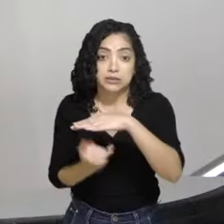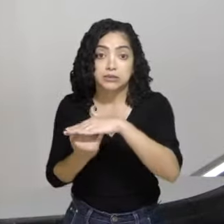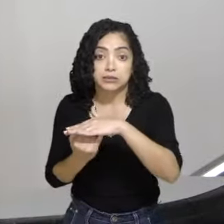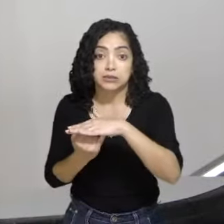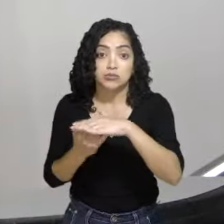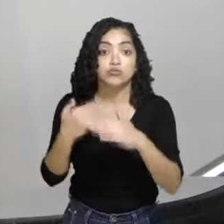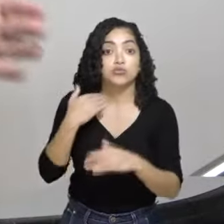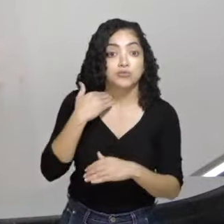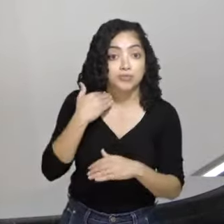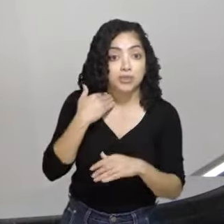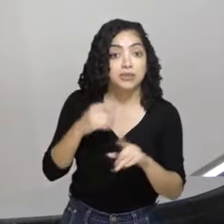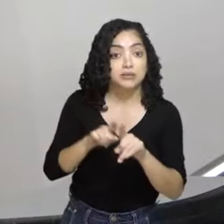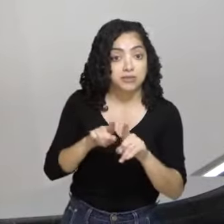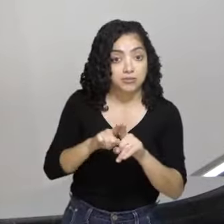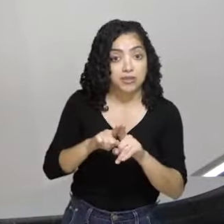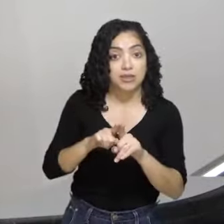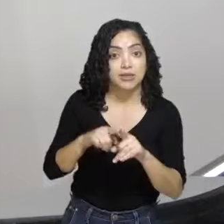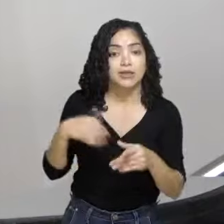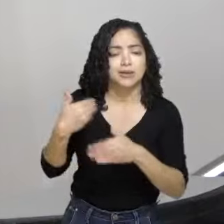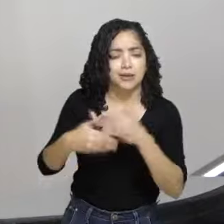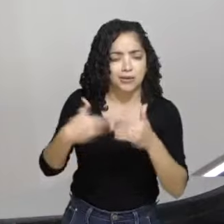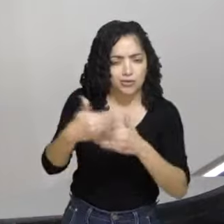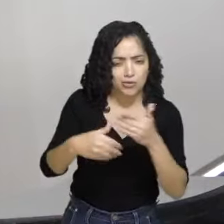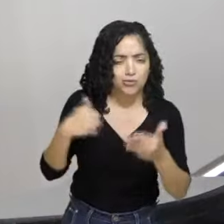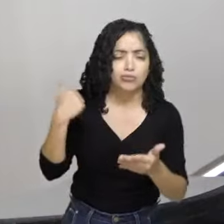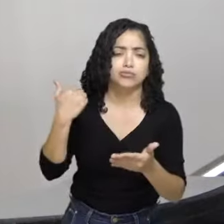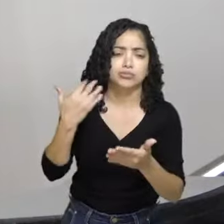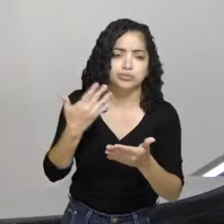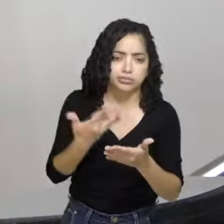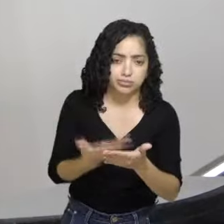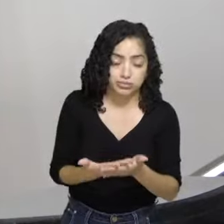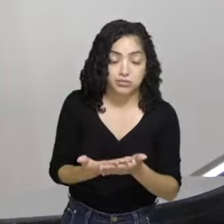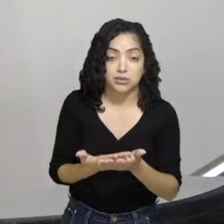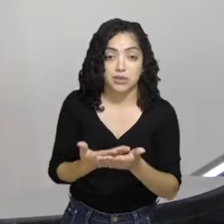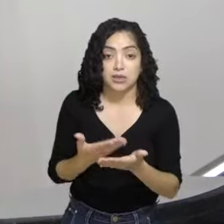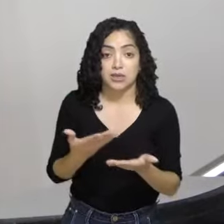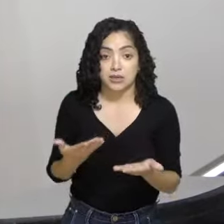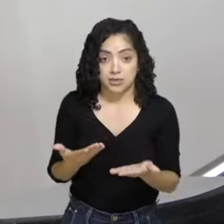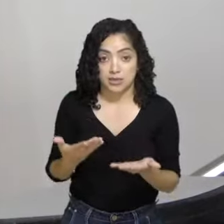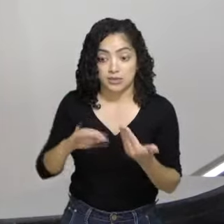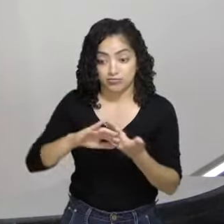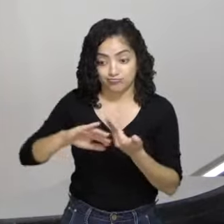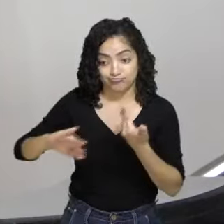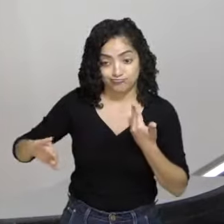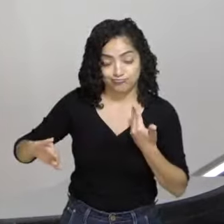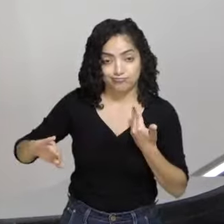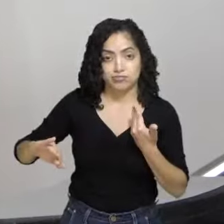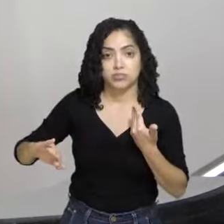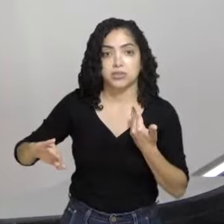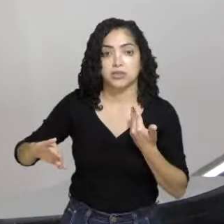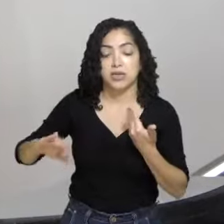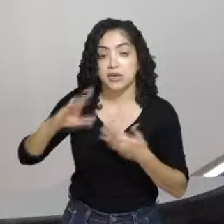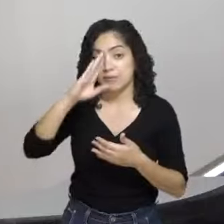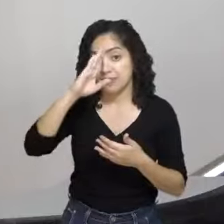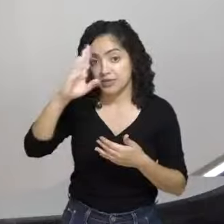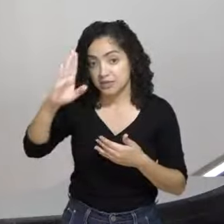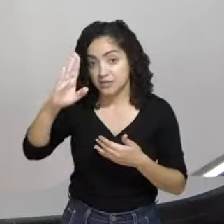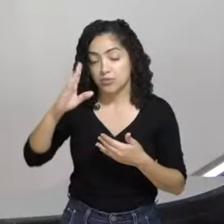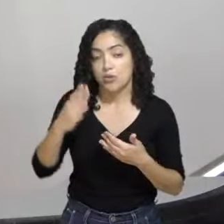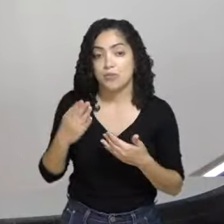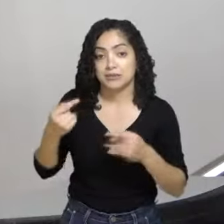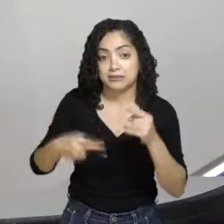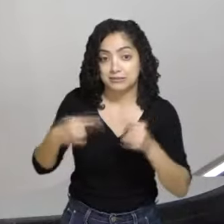bancárias, que ao longo da história todos acompanham. Portanto, segregar nesse momento, principalmente sem esse amplo